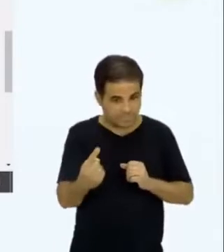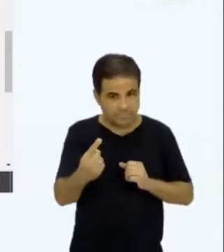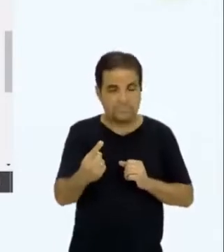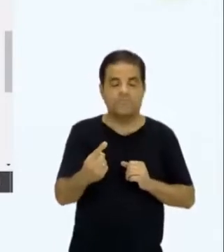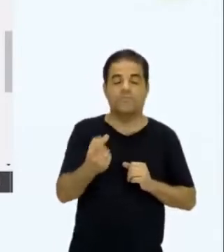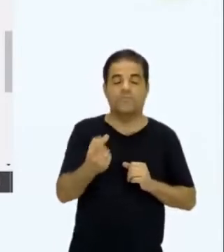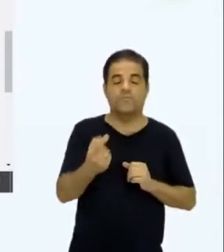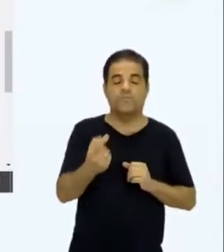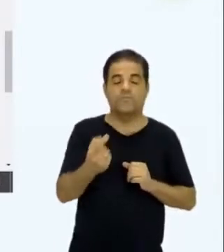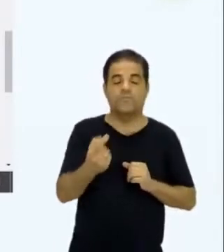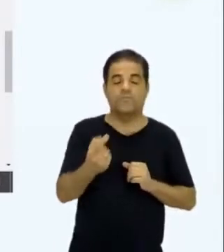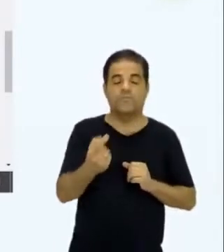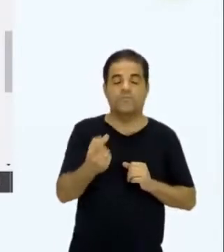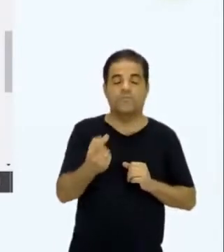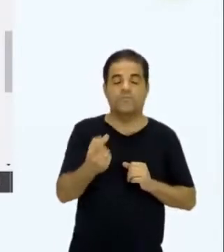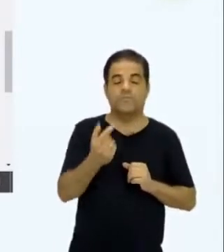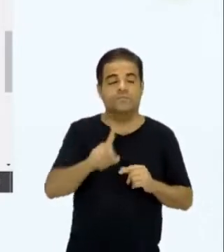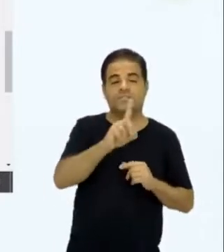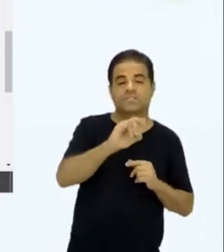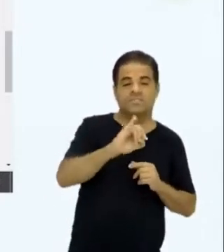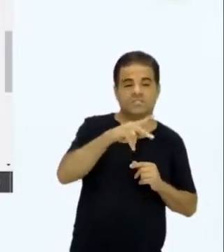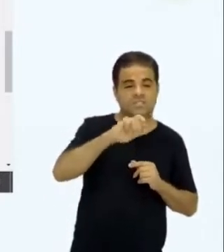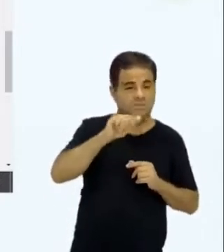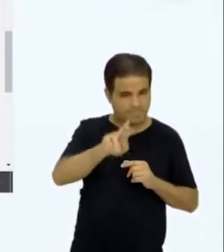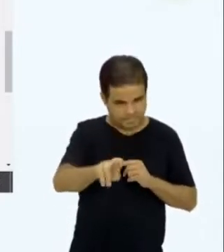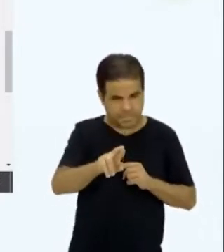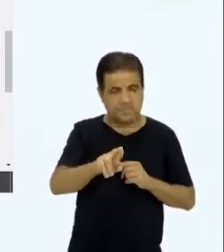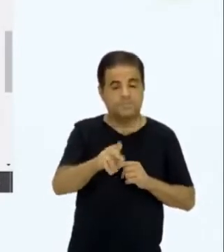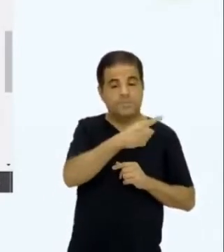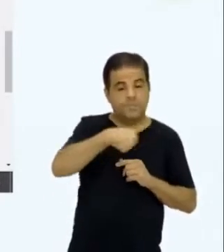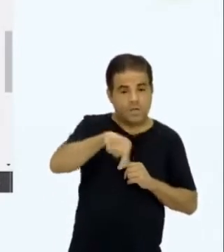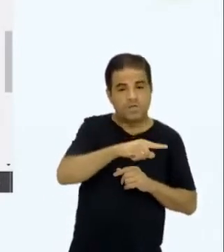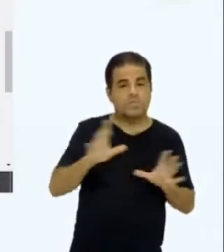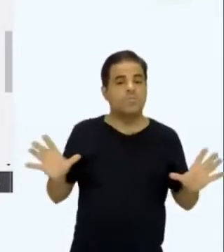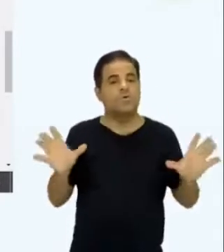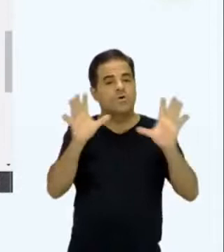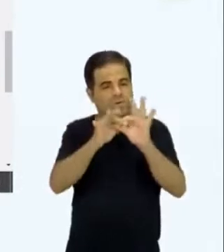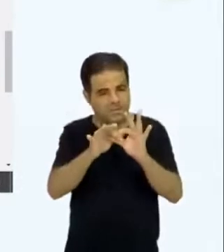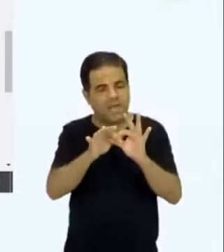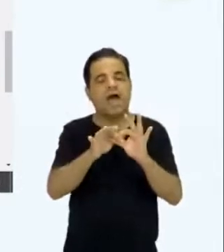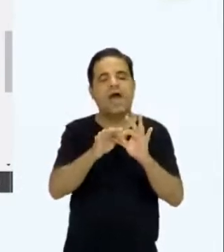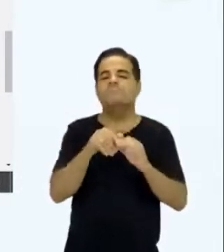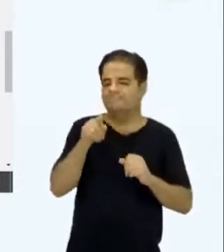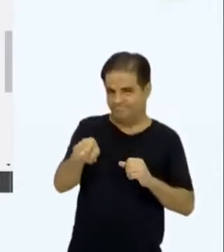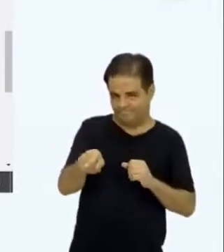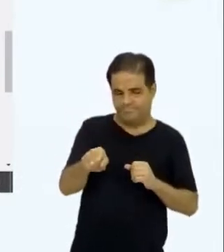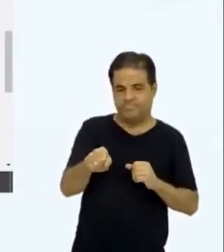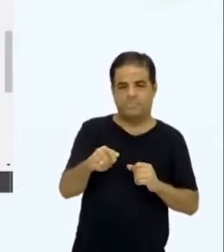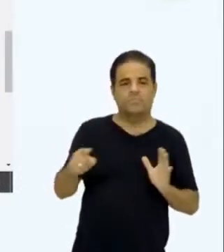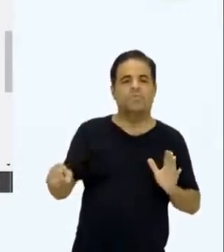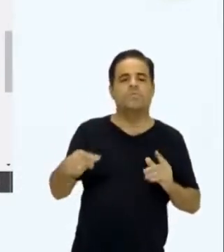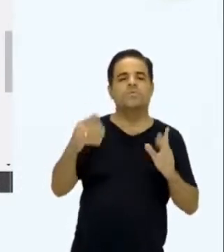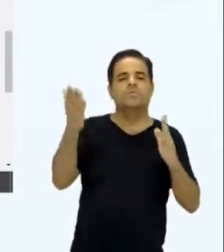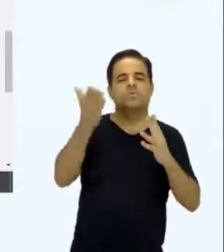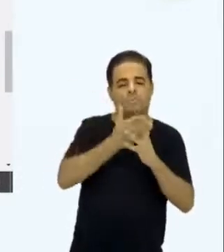uma cor diferente do jumper, e nós vamos conectá-lo nesse terminal do